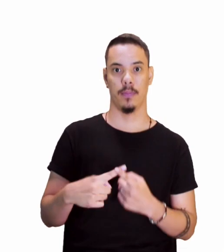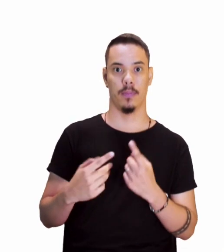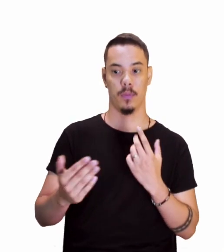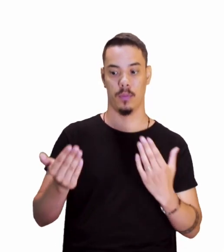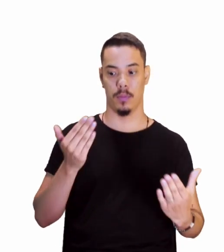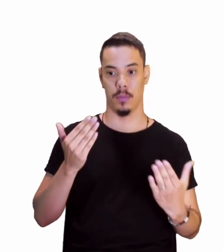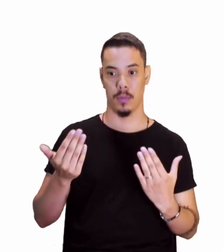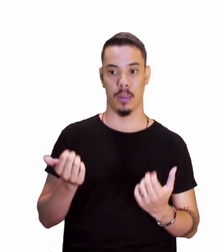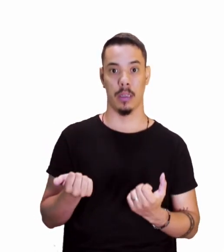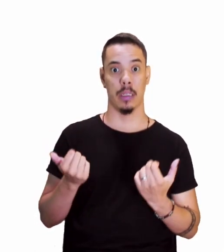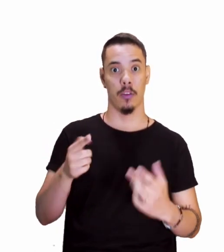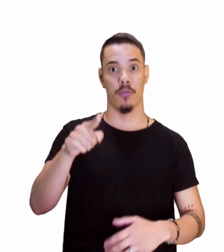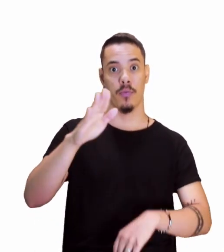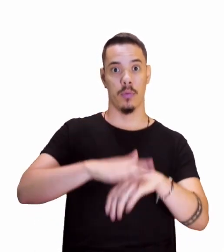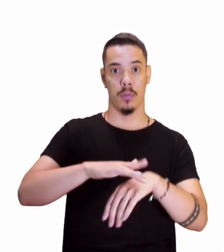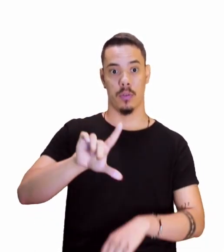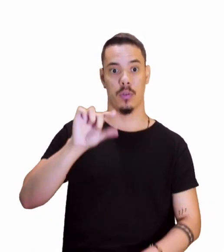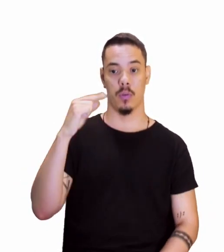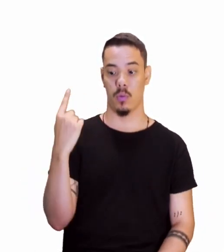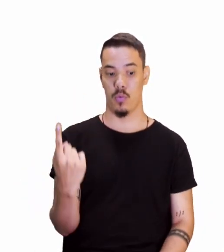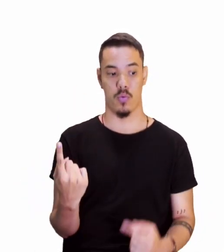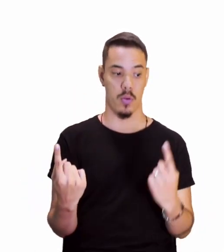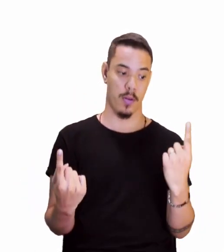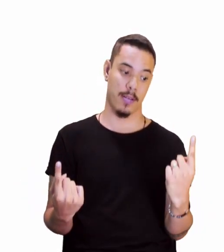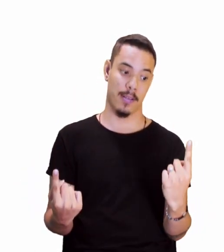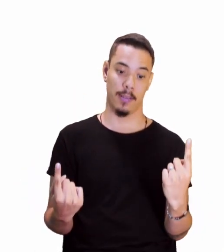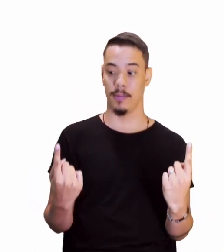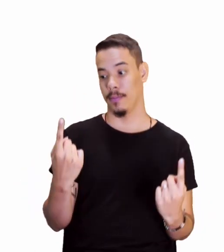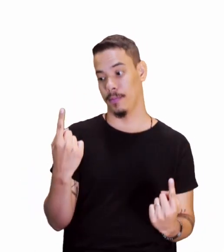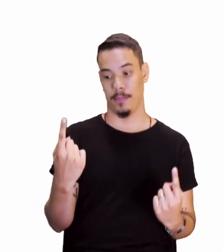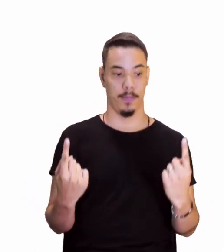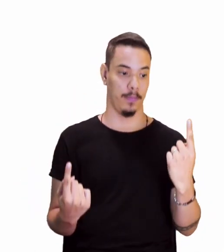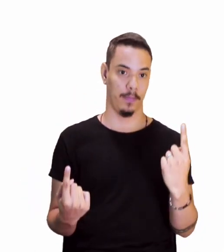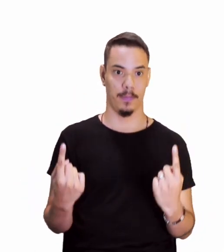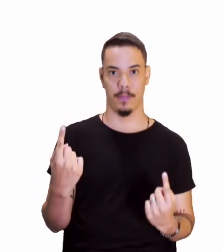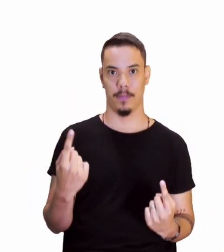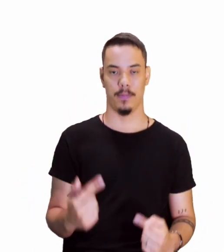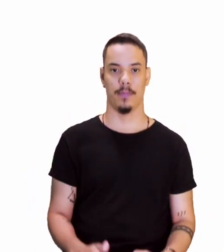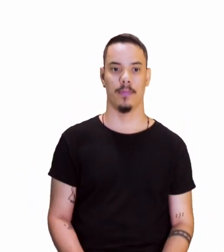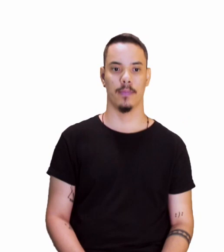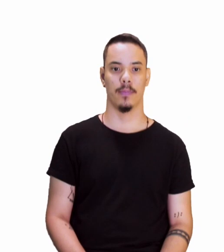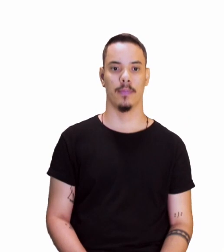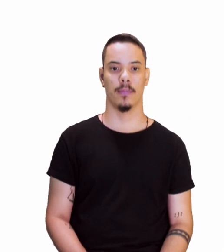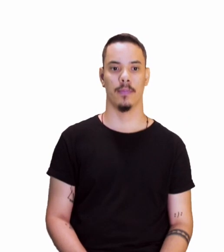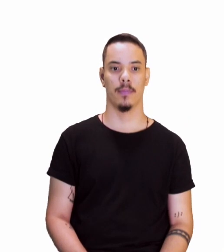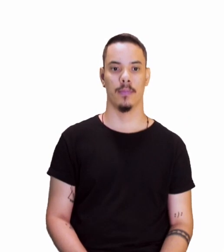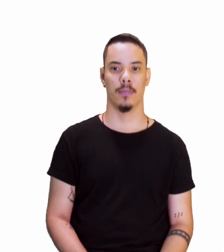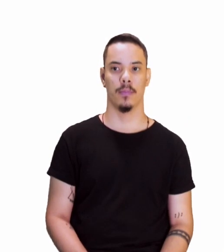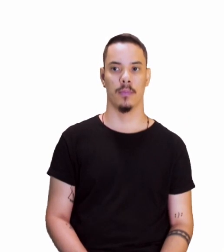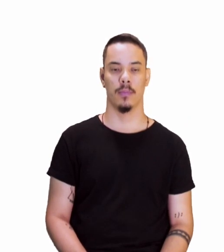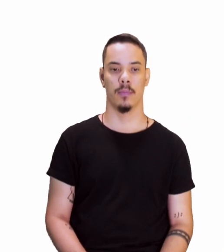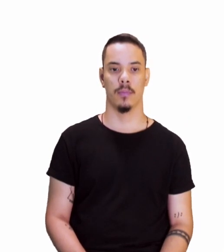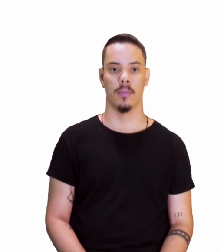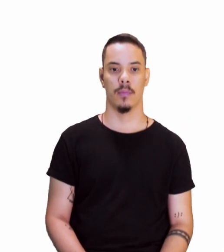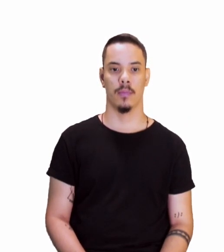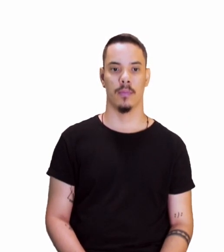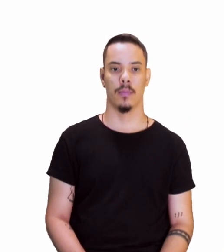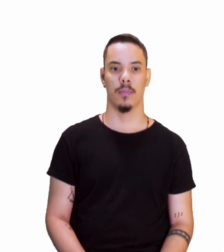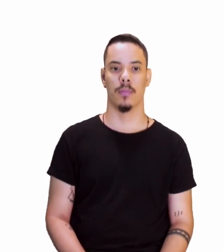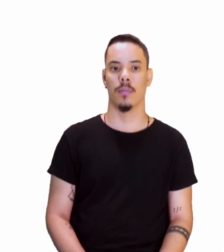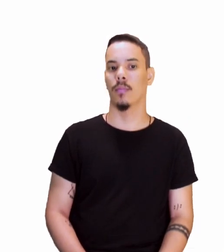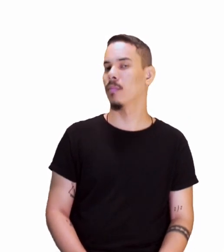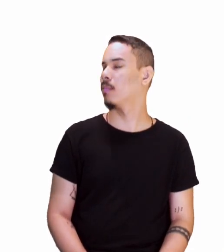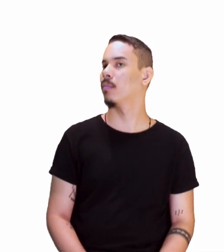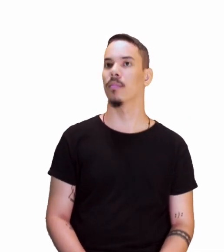outro, tá dando sugestão para você escolher. Prefiro isto aí é verbo transitivo direto, o isto vai ser o objeto,